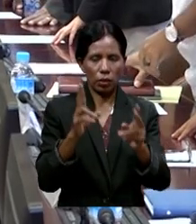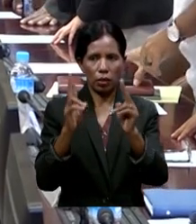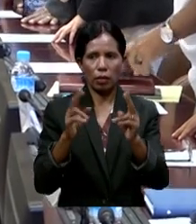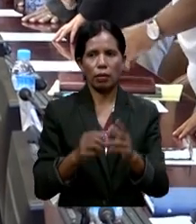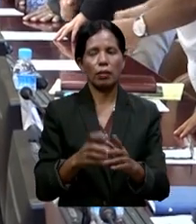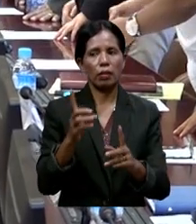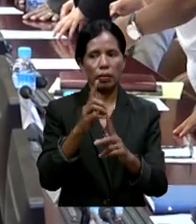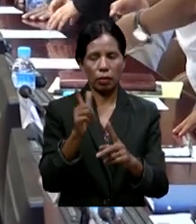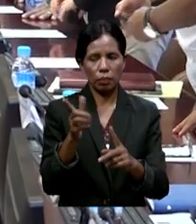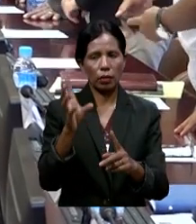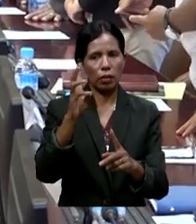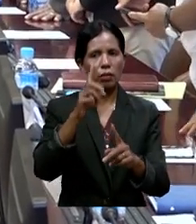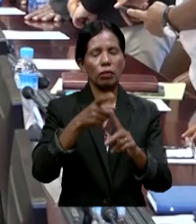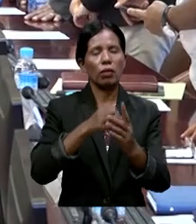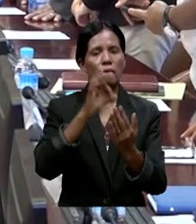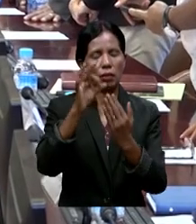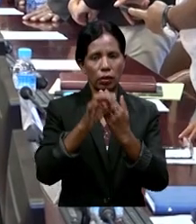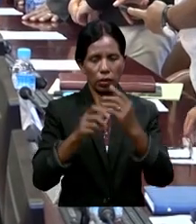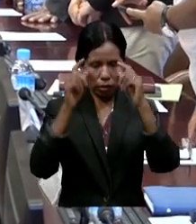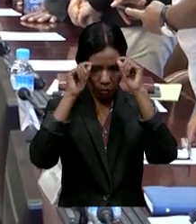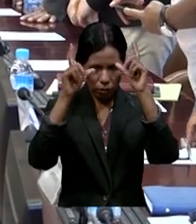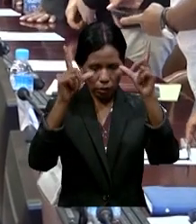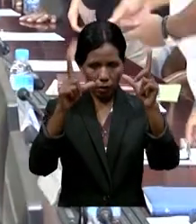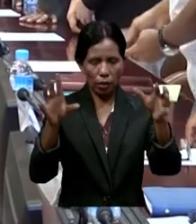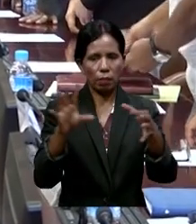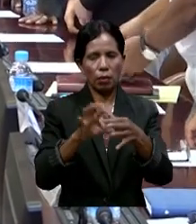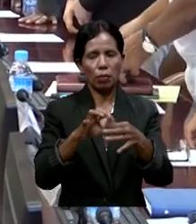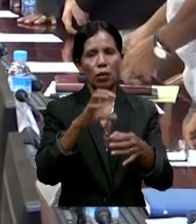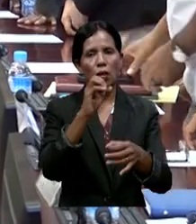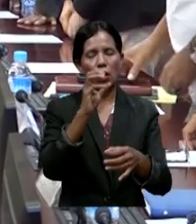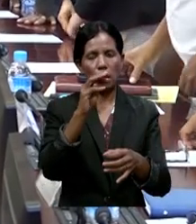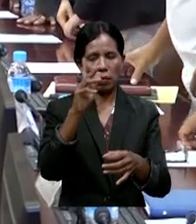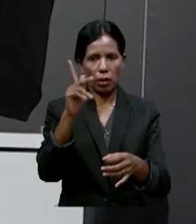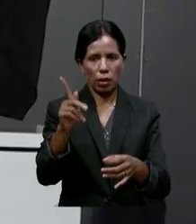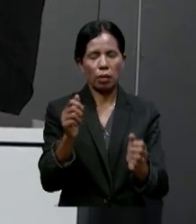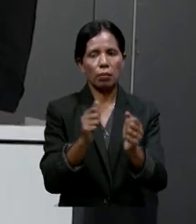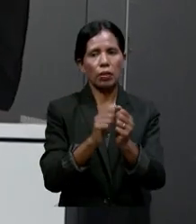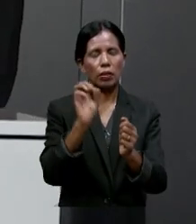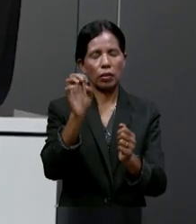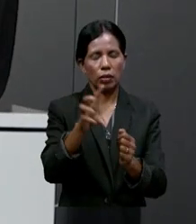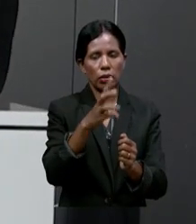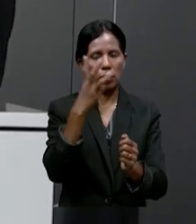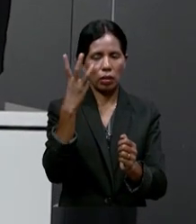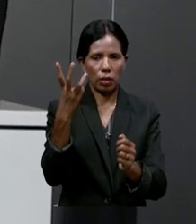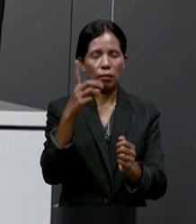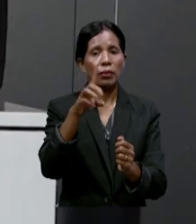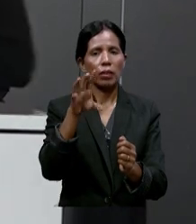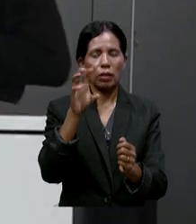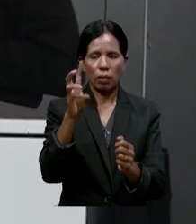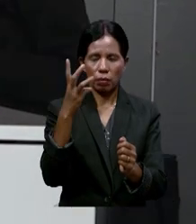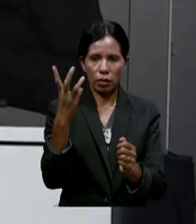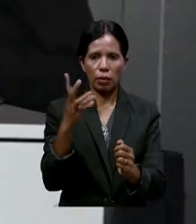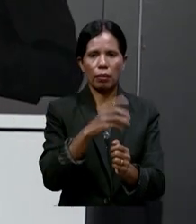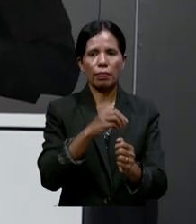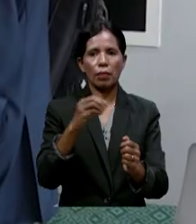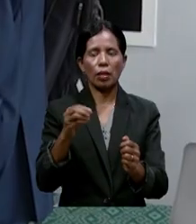lorong ron resinen fulan Fevereru Timor Leste ofisiali jaona sai member OMK badala atu sida nenul resinen iha Abu Dhabi Emirados Arabis